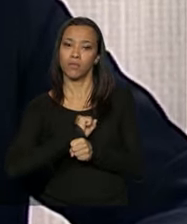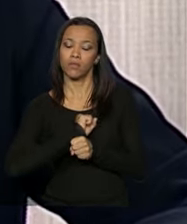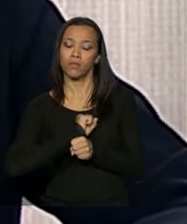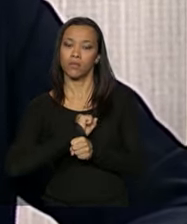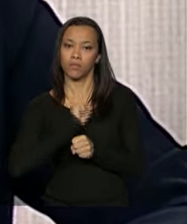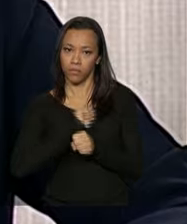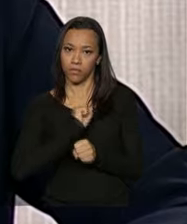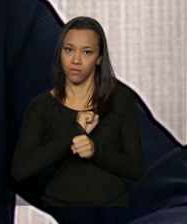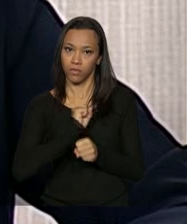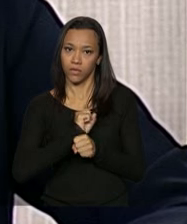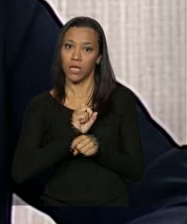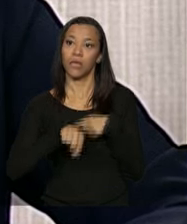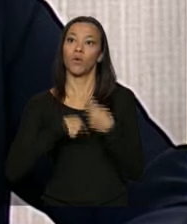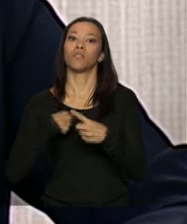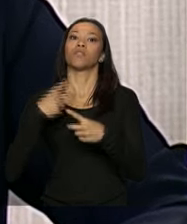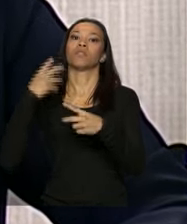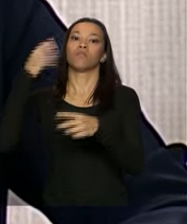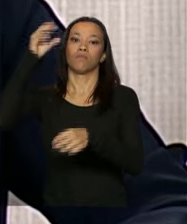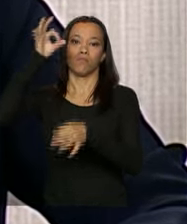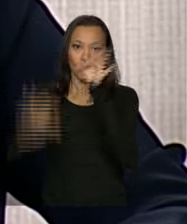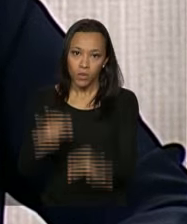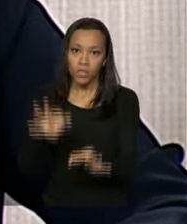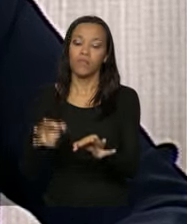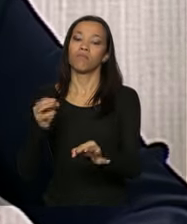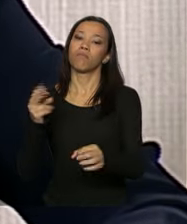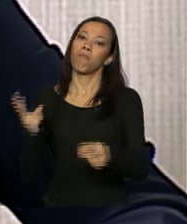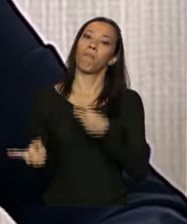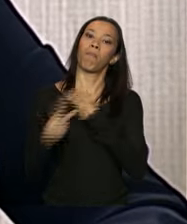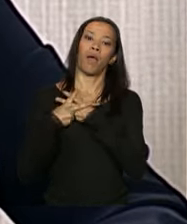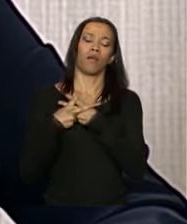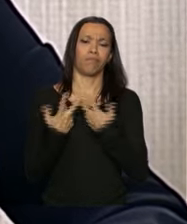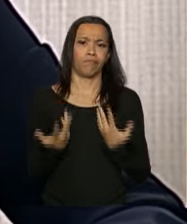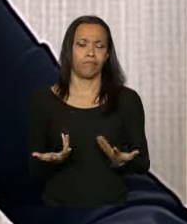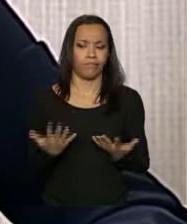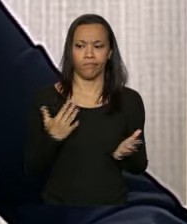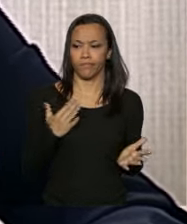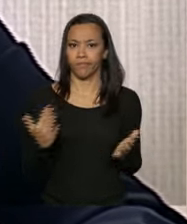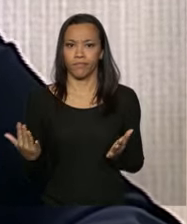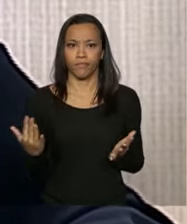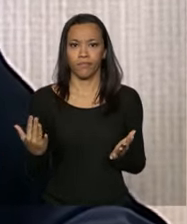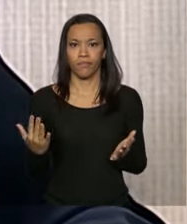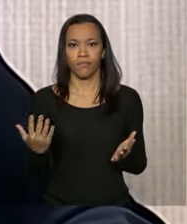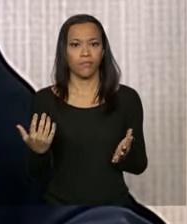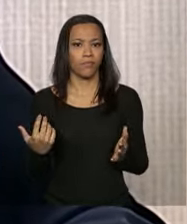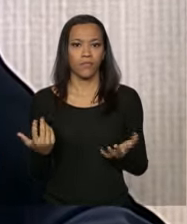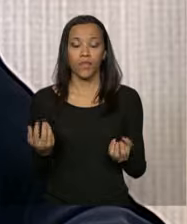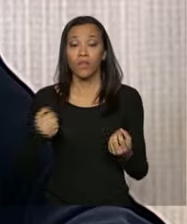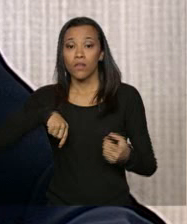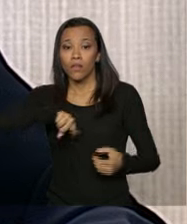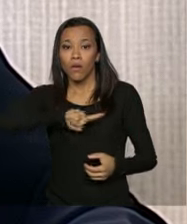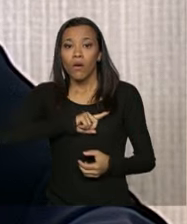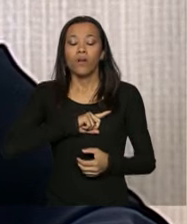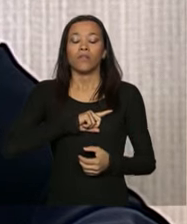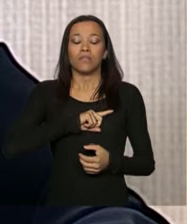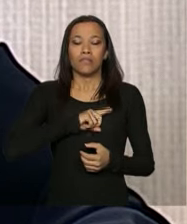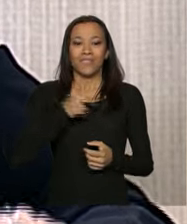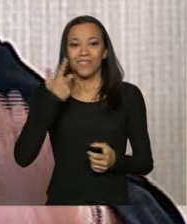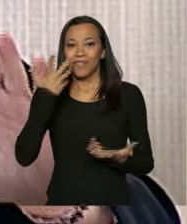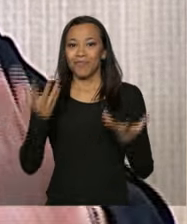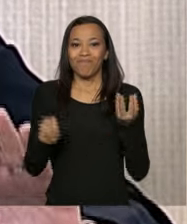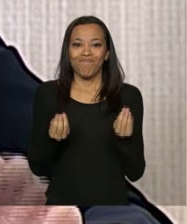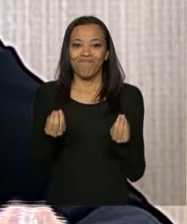a sentença. Então, nós estamos com uma desconexão entre os